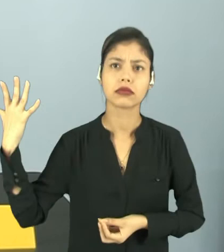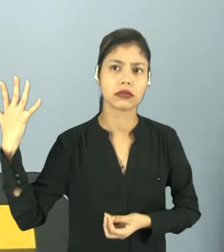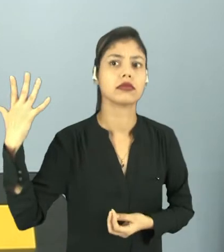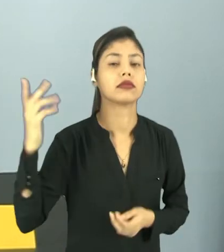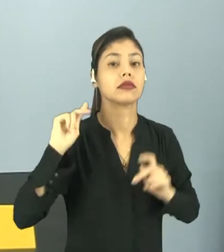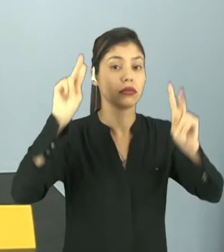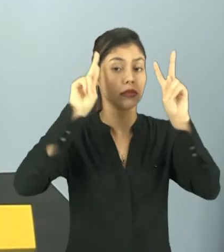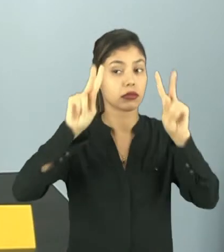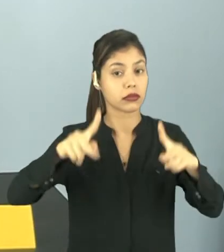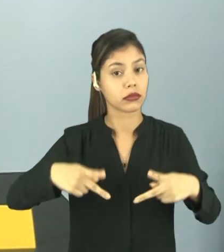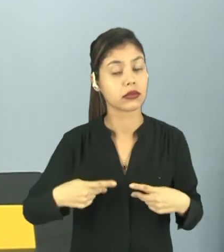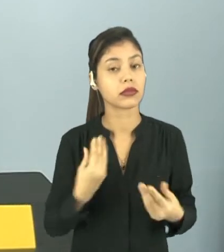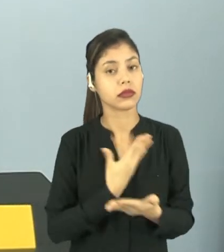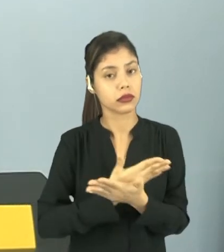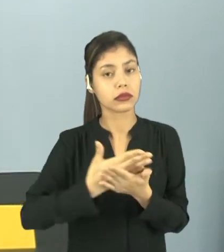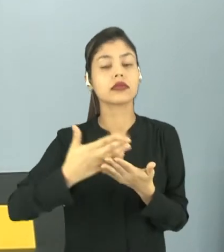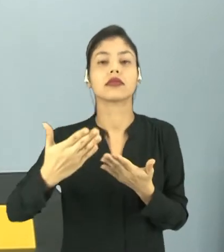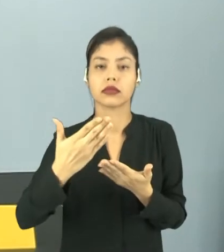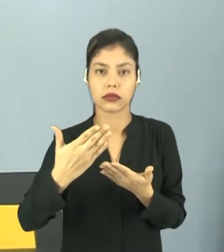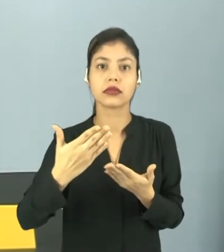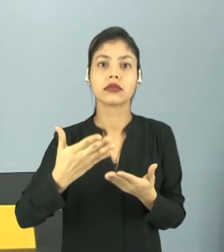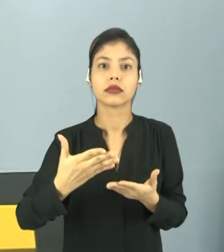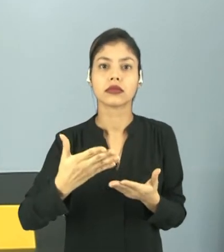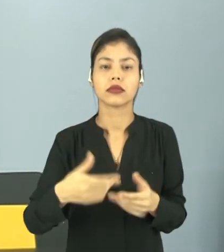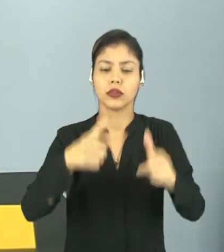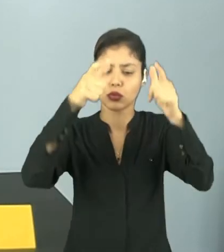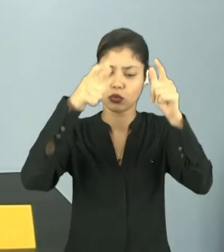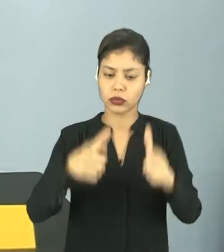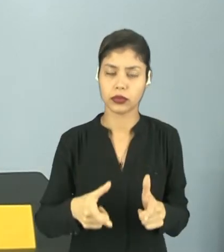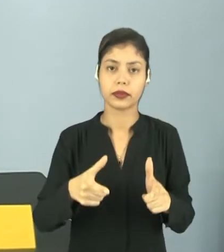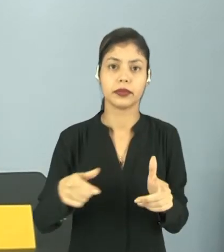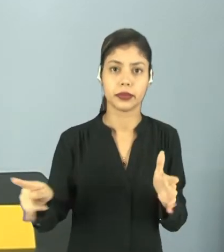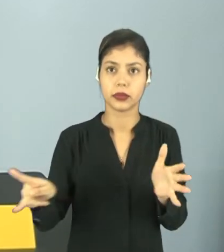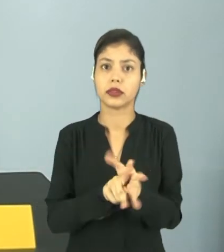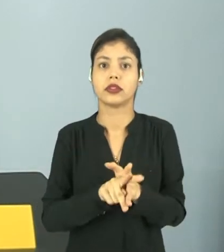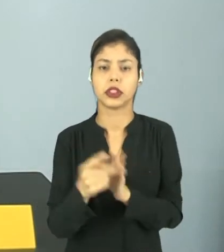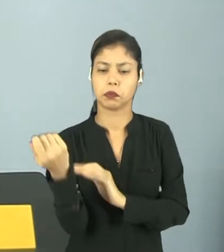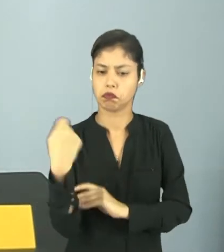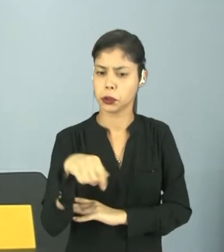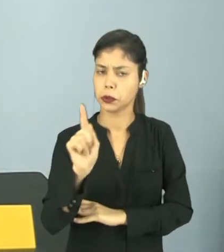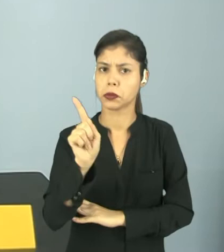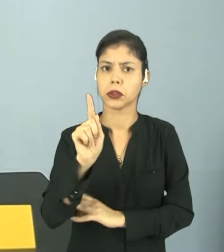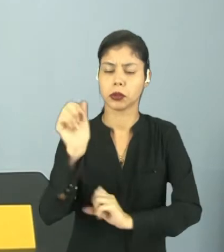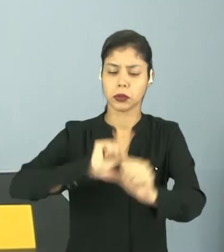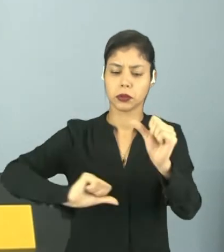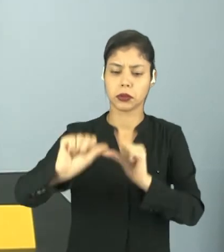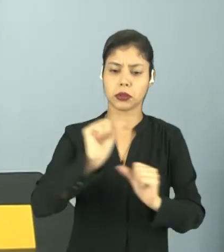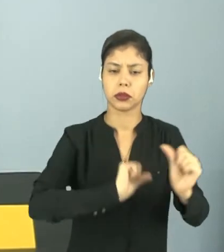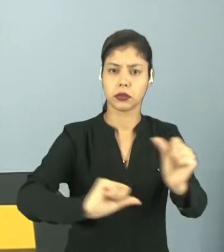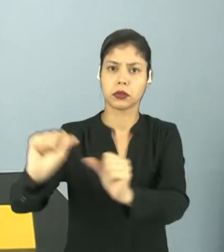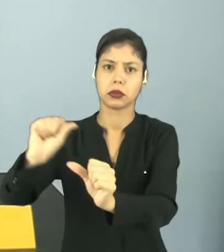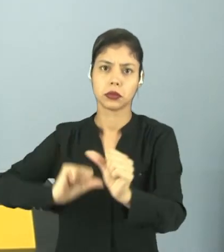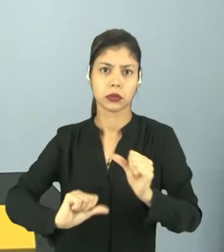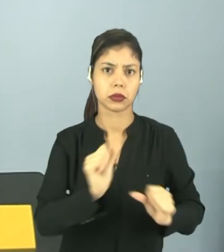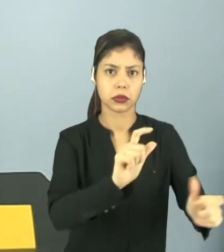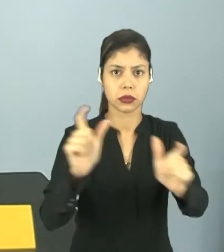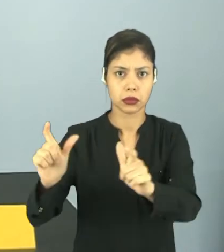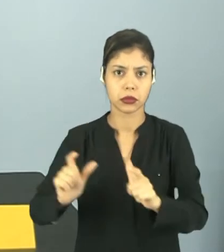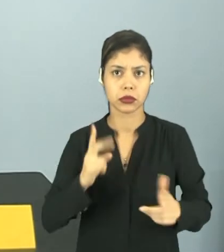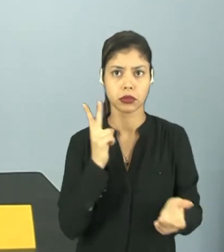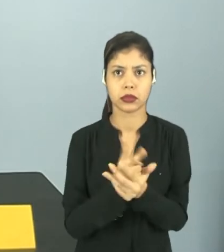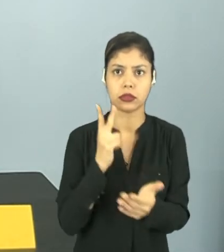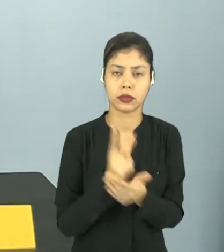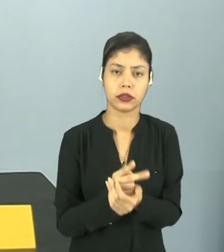seres humanos começassem a fixar-se no mesmo local, sem precisar estar mudando de um lugar para outro, quando